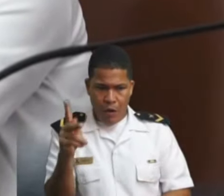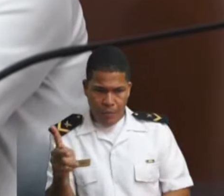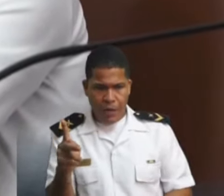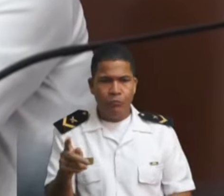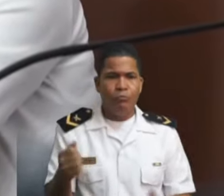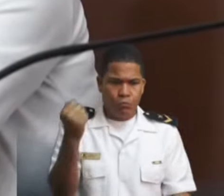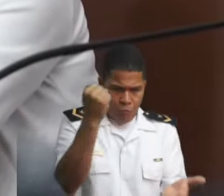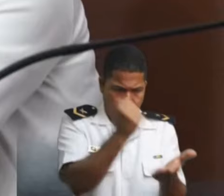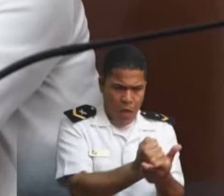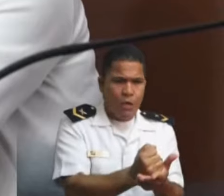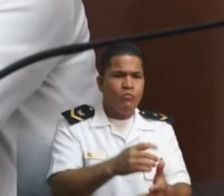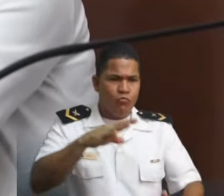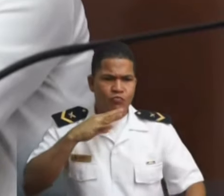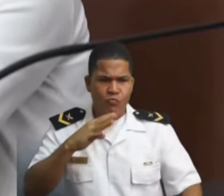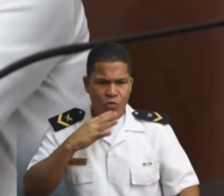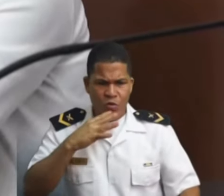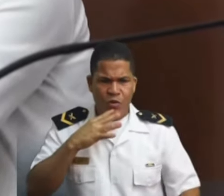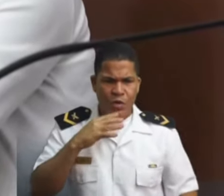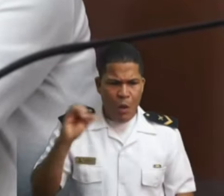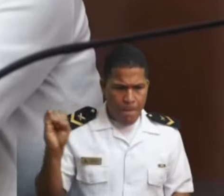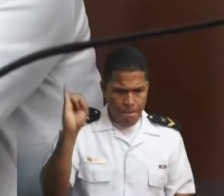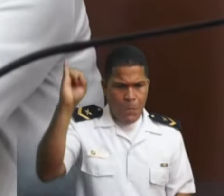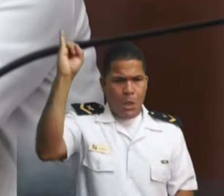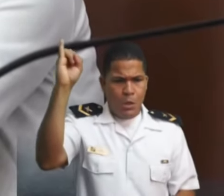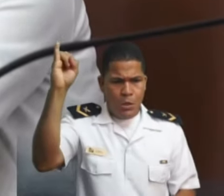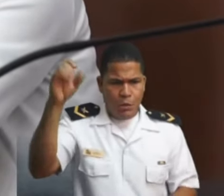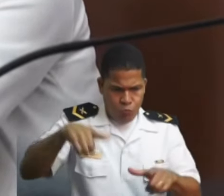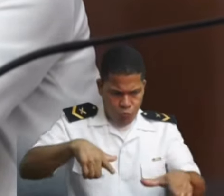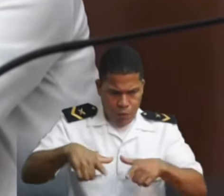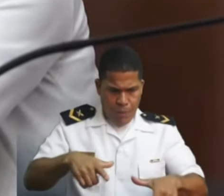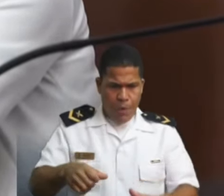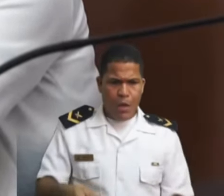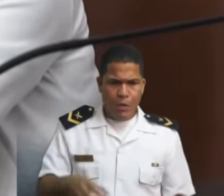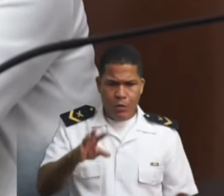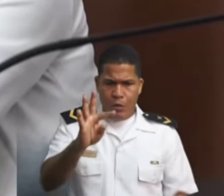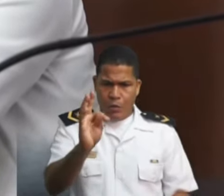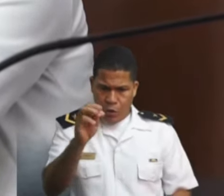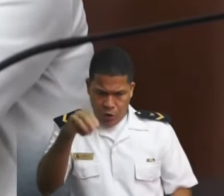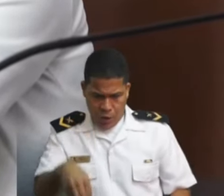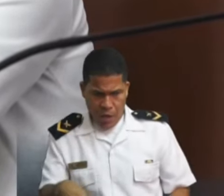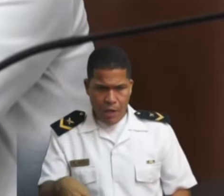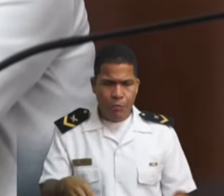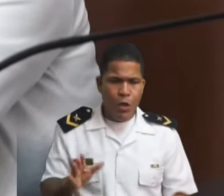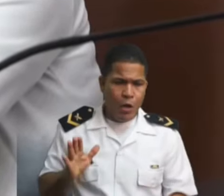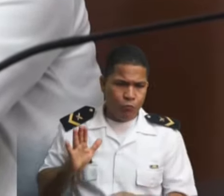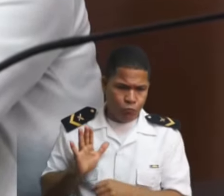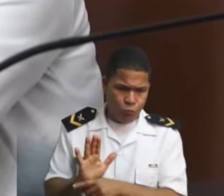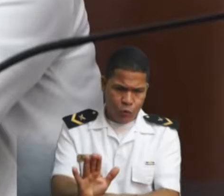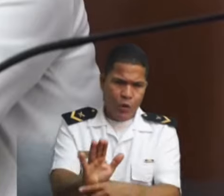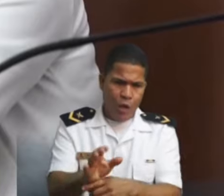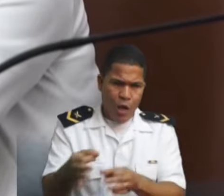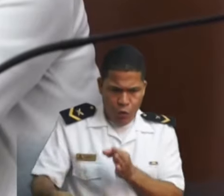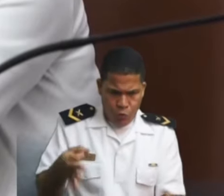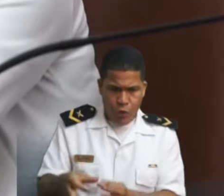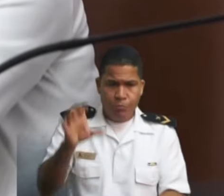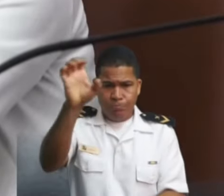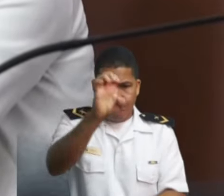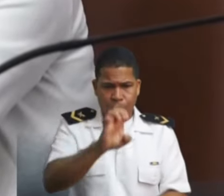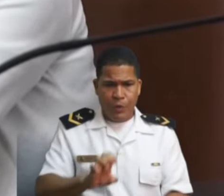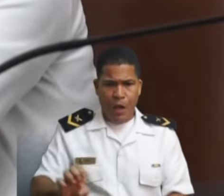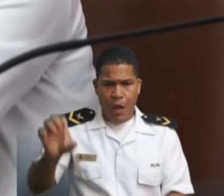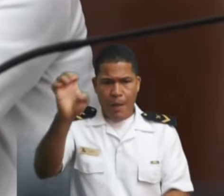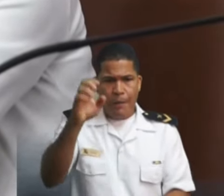o reconhecimento pelo importante papel do Tribunal na efetivação da justiça em nosso país, pela promoção da